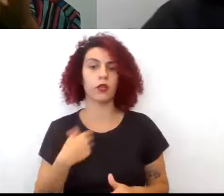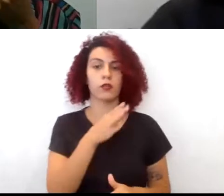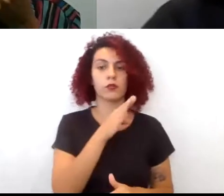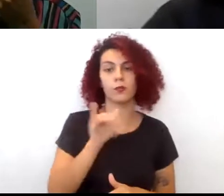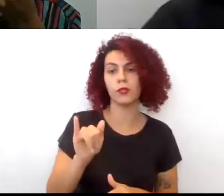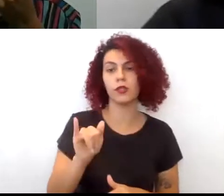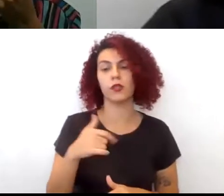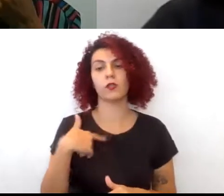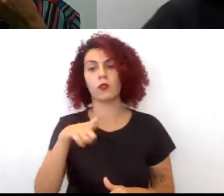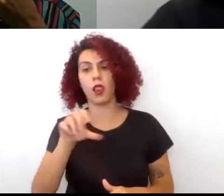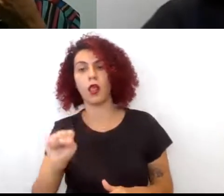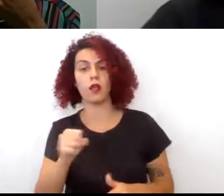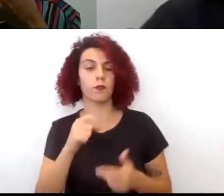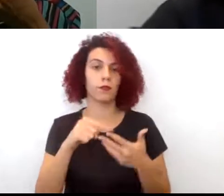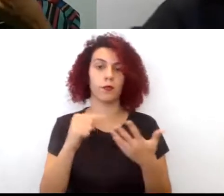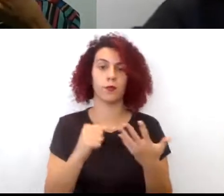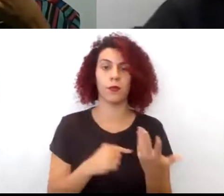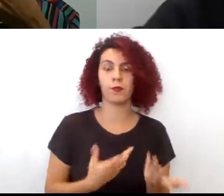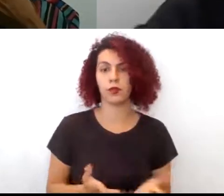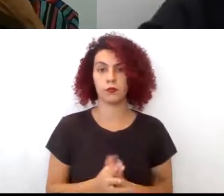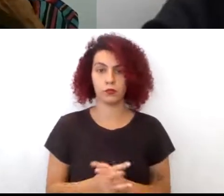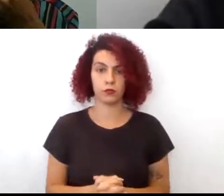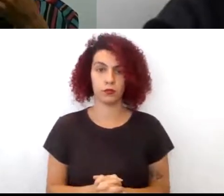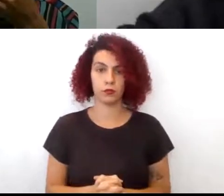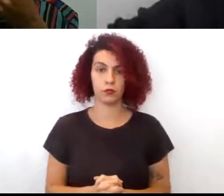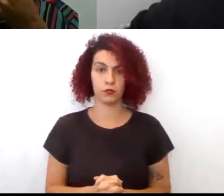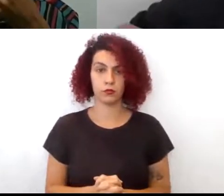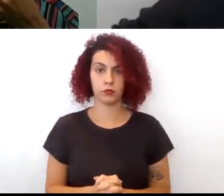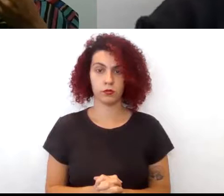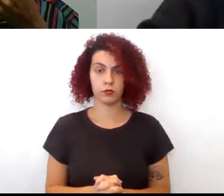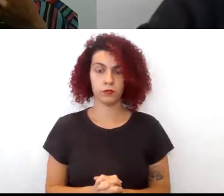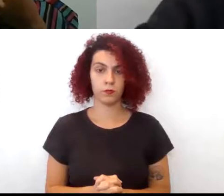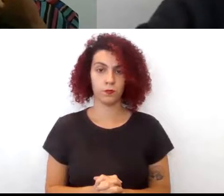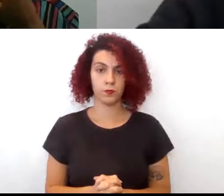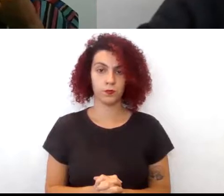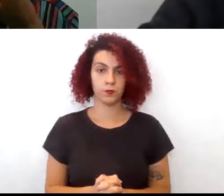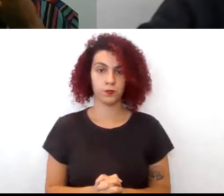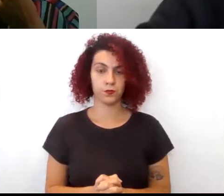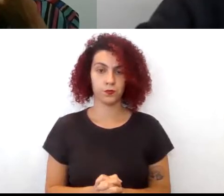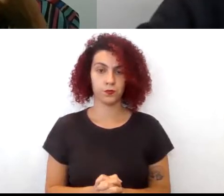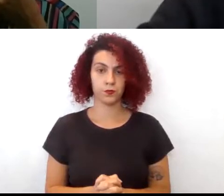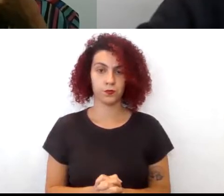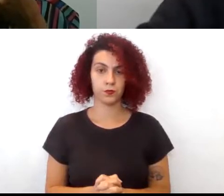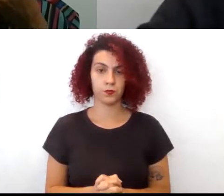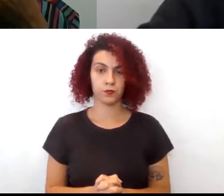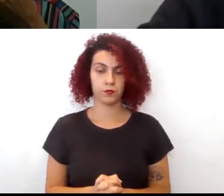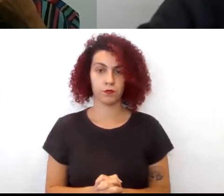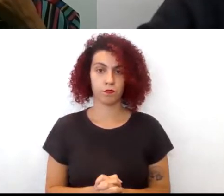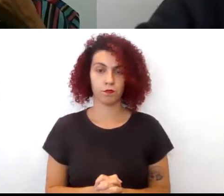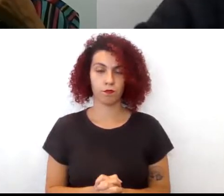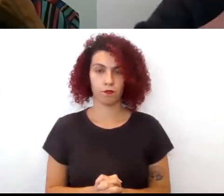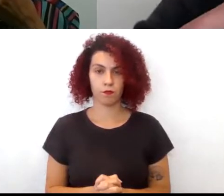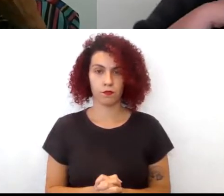é de um nível de dominação psíquica que absurda né e a